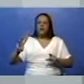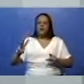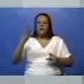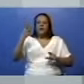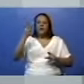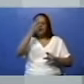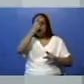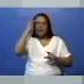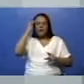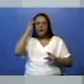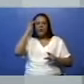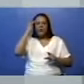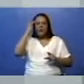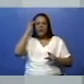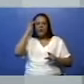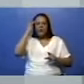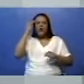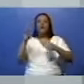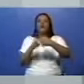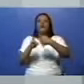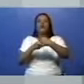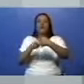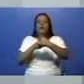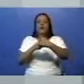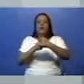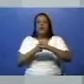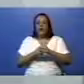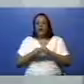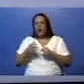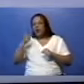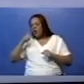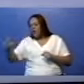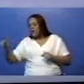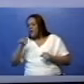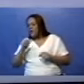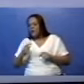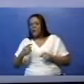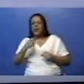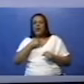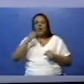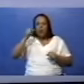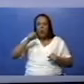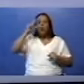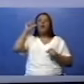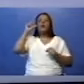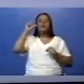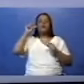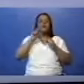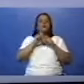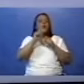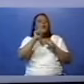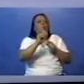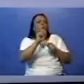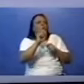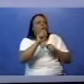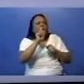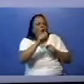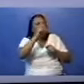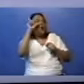Olha, eu acordei. O sujeito, então, é eu, quem acordou? Eu, primeira pessoa do singular. Por isso que eu não posso falar, eu